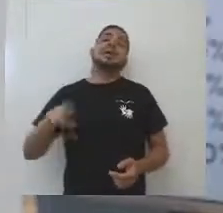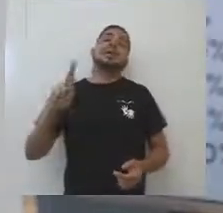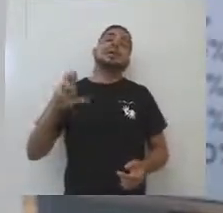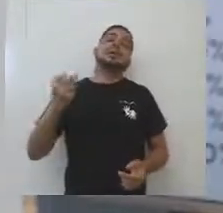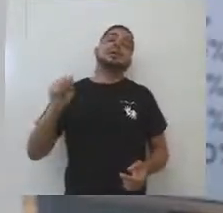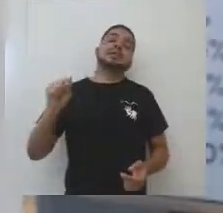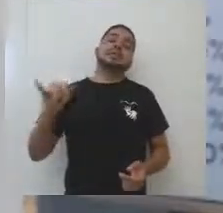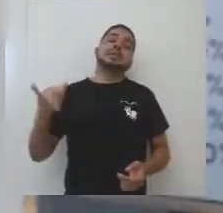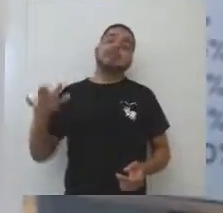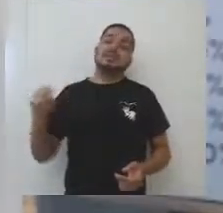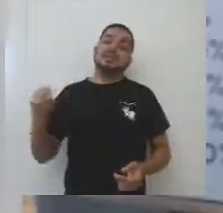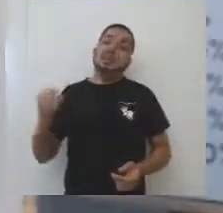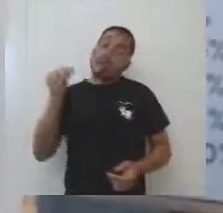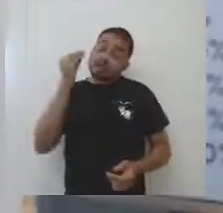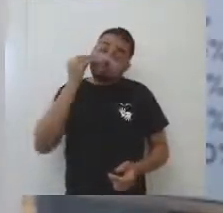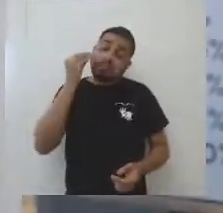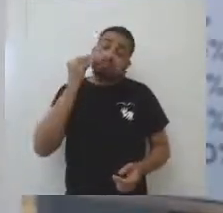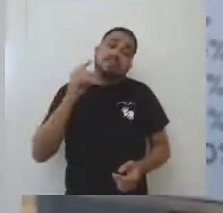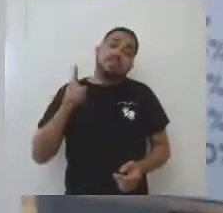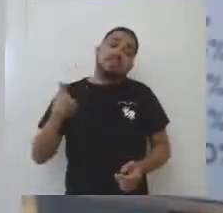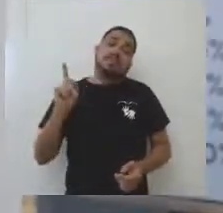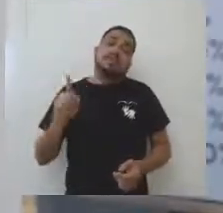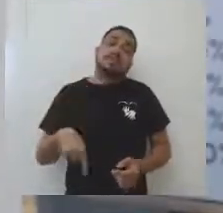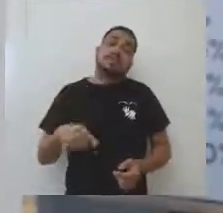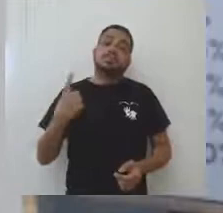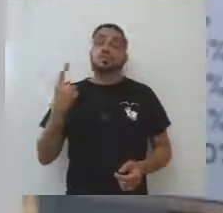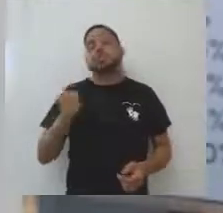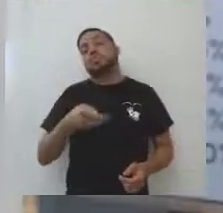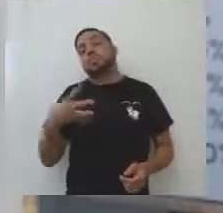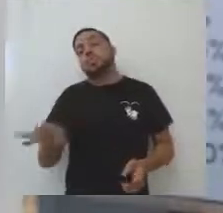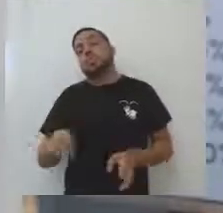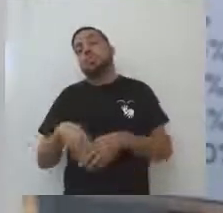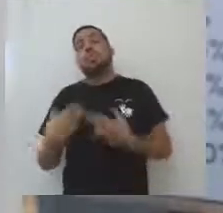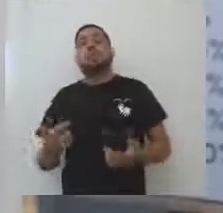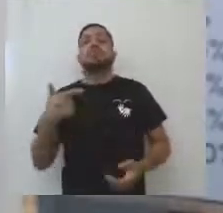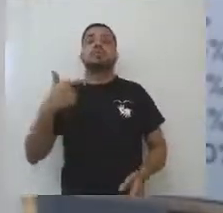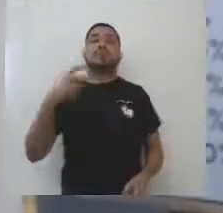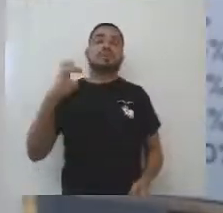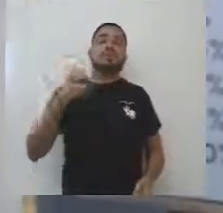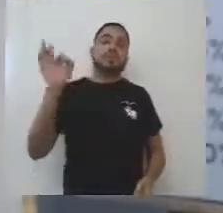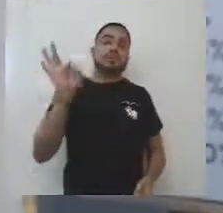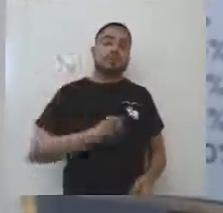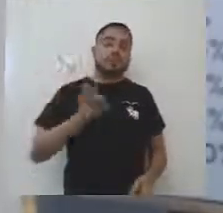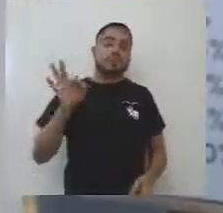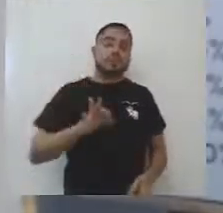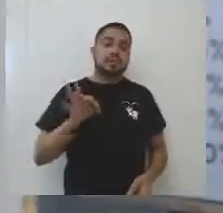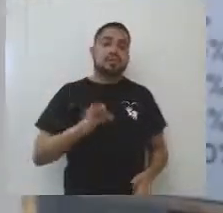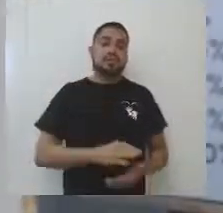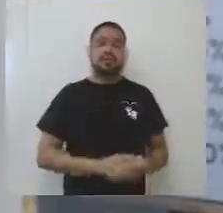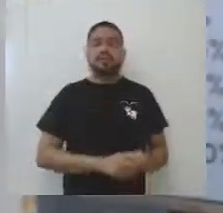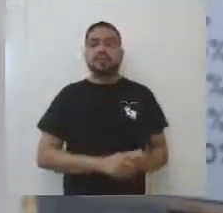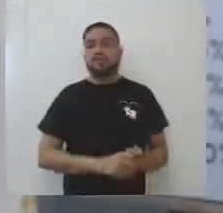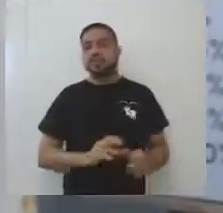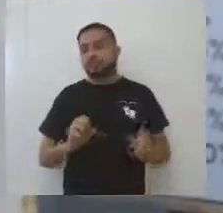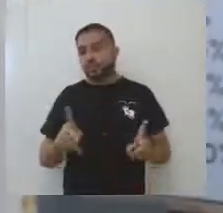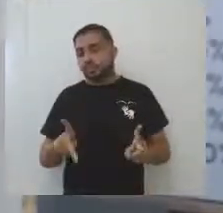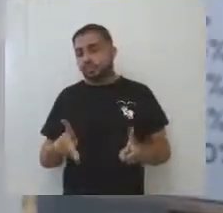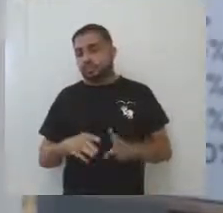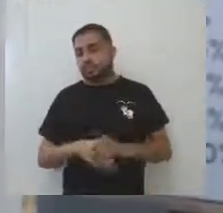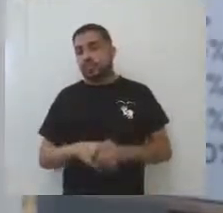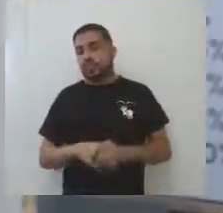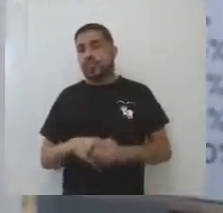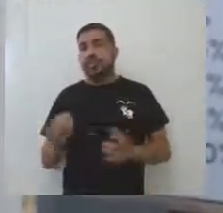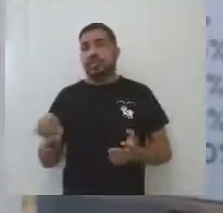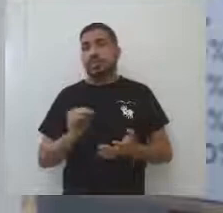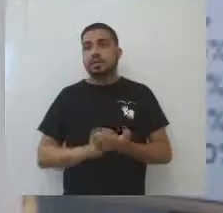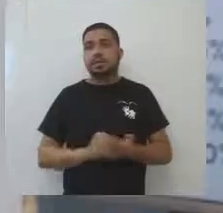Então, a possibilidade dele ser albino é 1/4 ou 25%, tá? Galera, tranquilo?